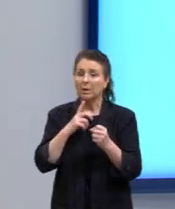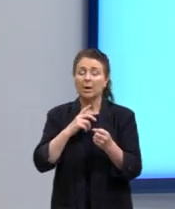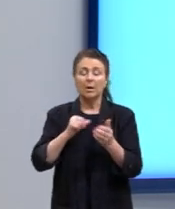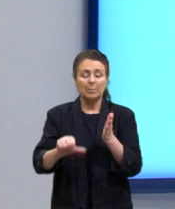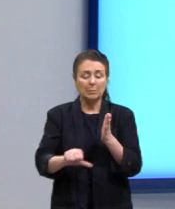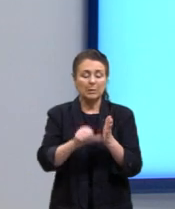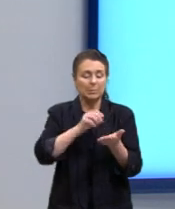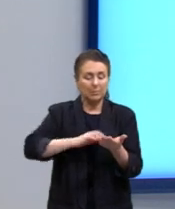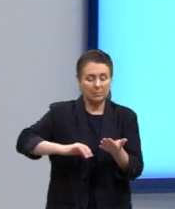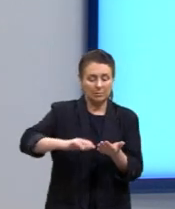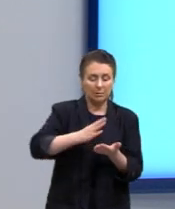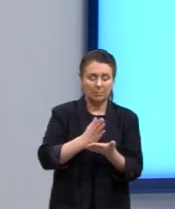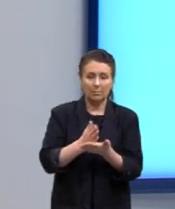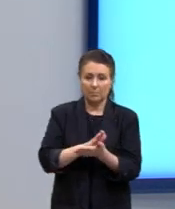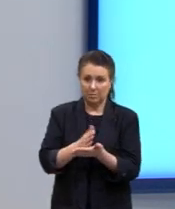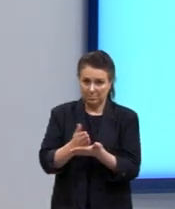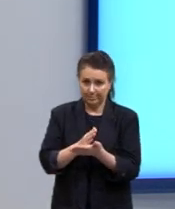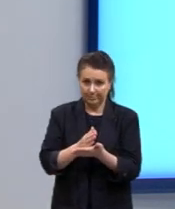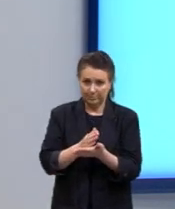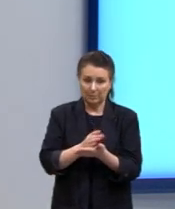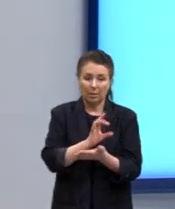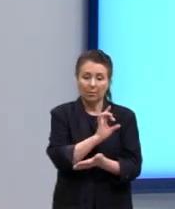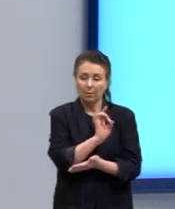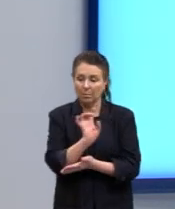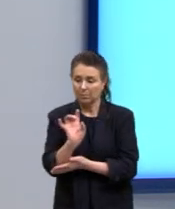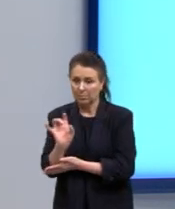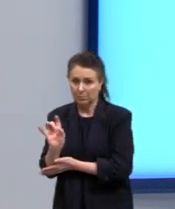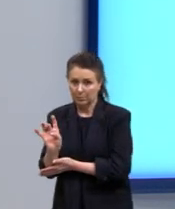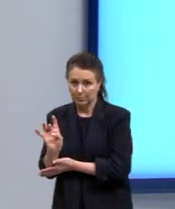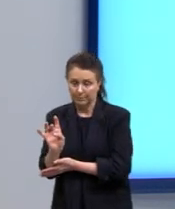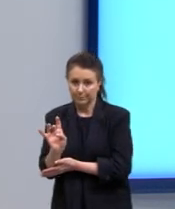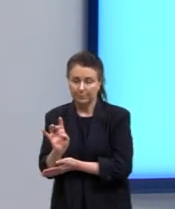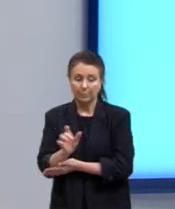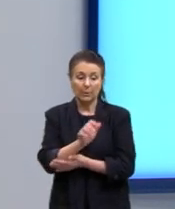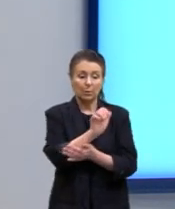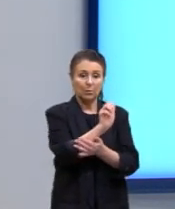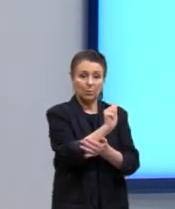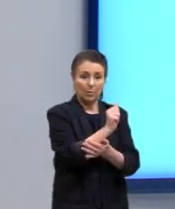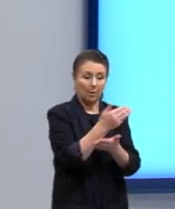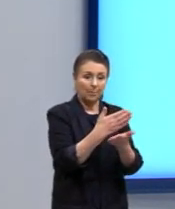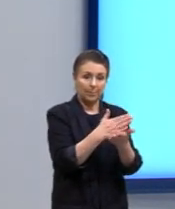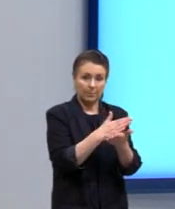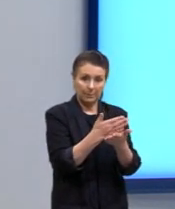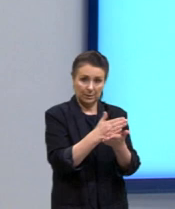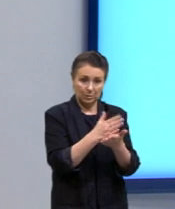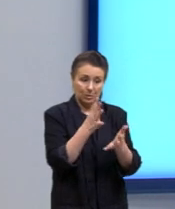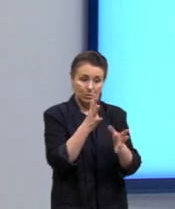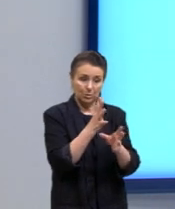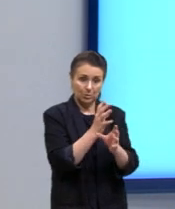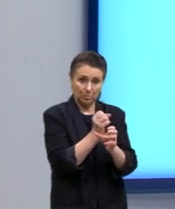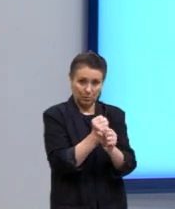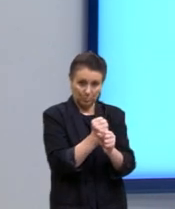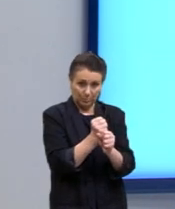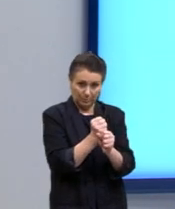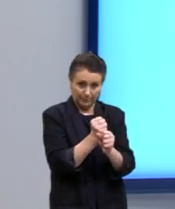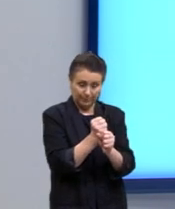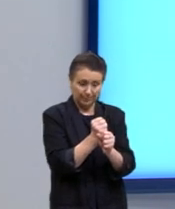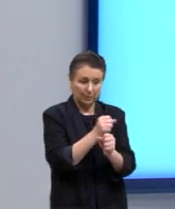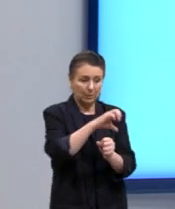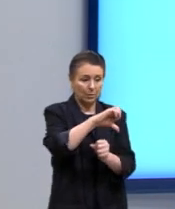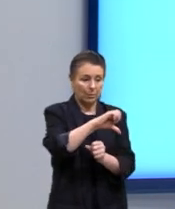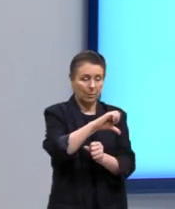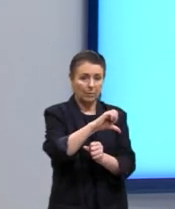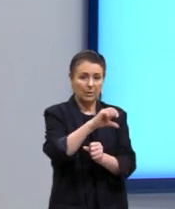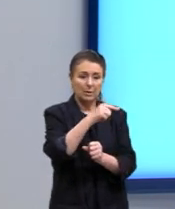calcular a média em cada uma das turmas a turma a média nós vamos somar as notas então 9